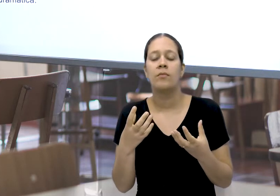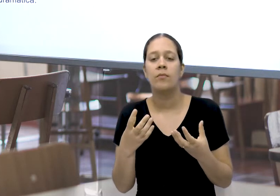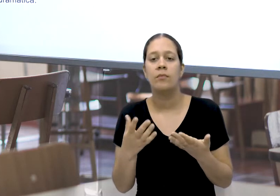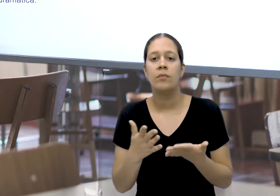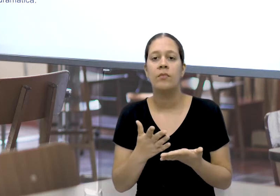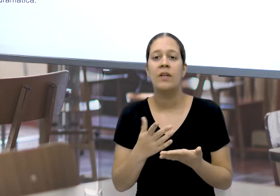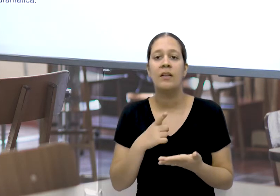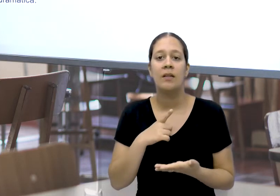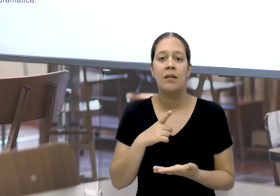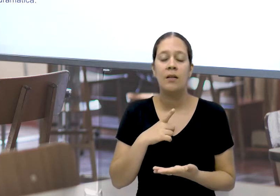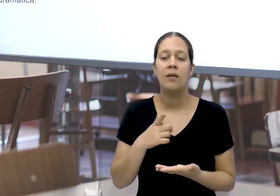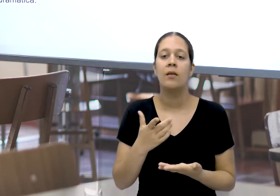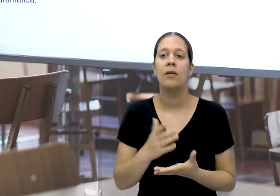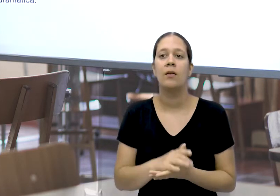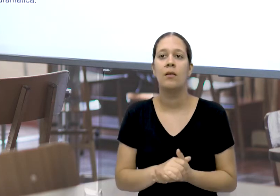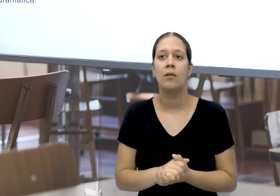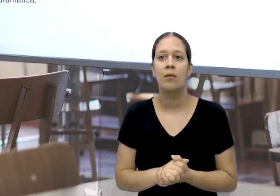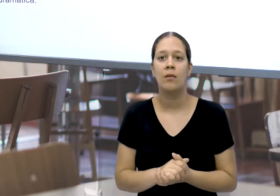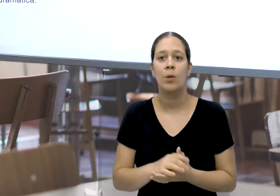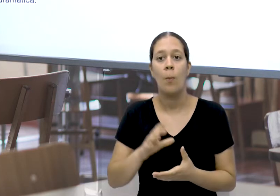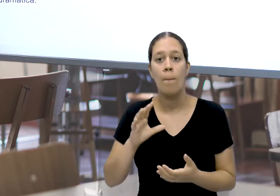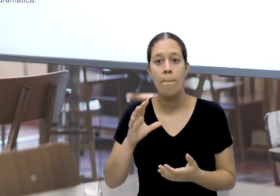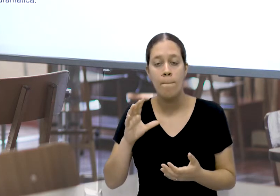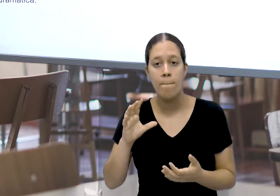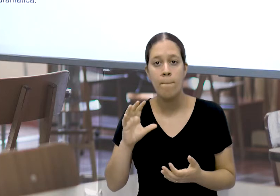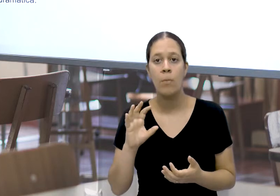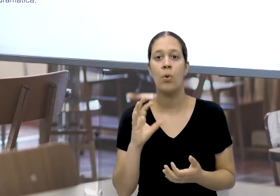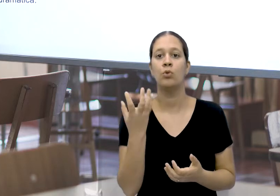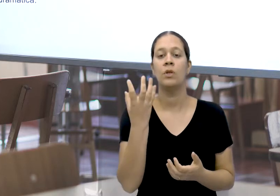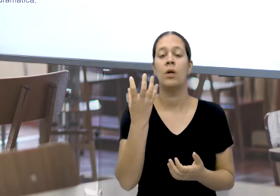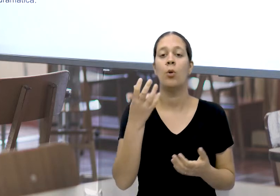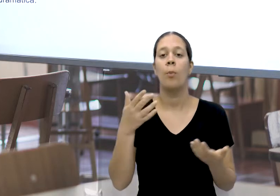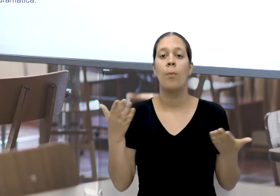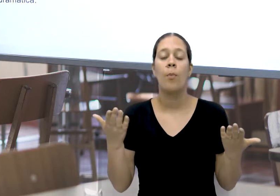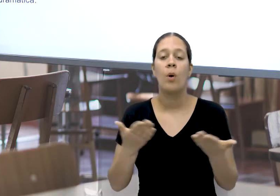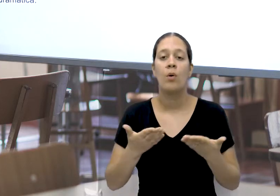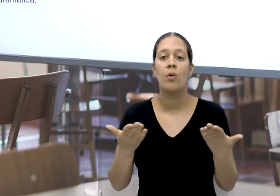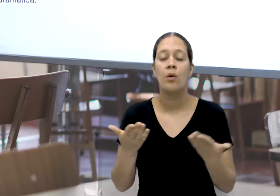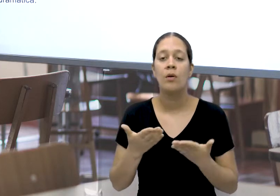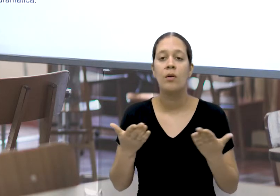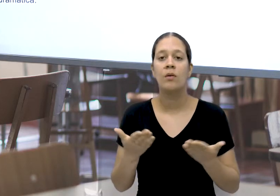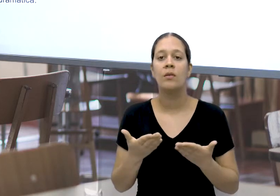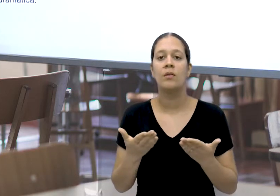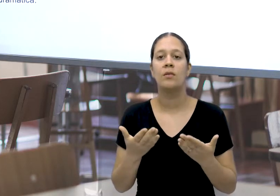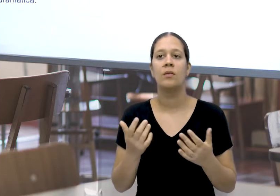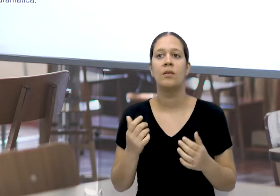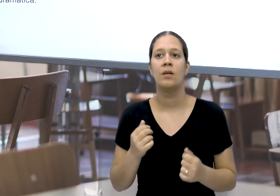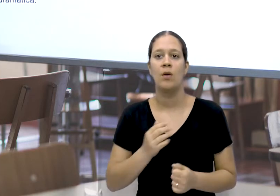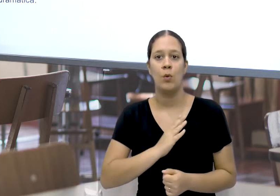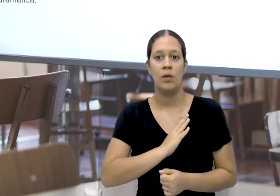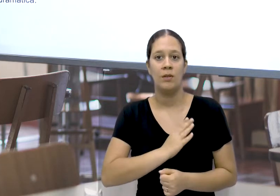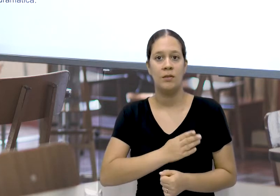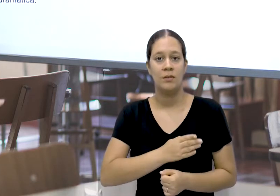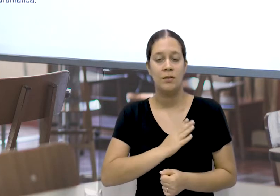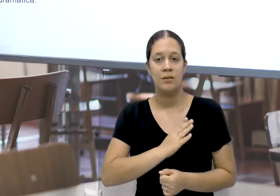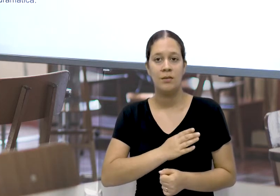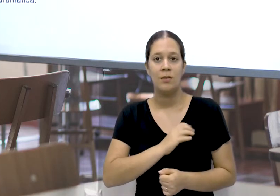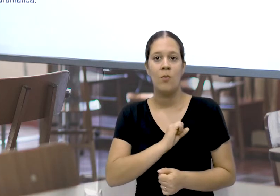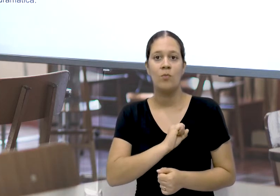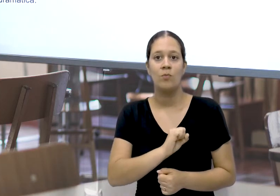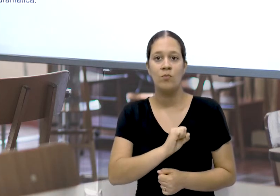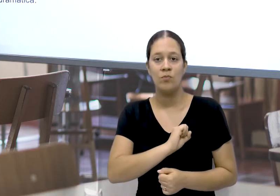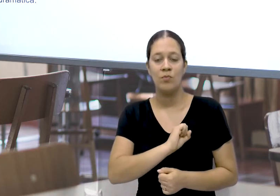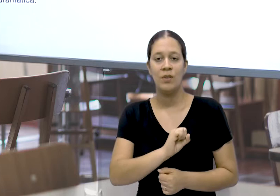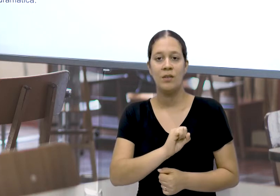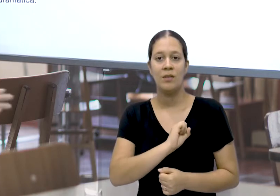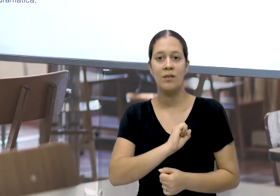partes mais interessantes do texto, tá? Chamamos de conflito ou clímax. as peripécias dos